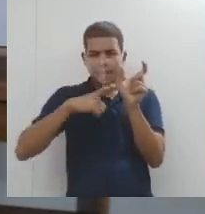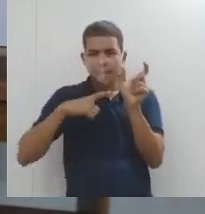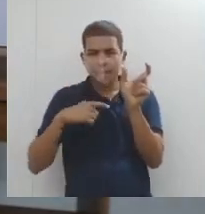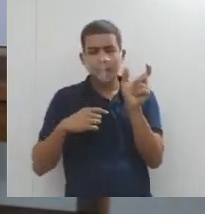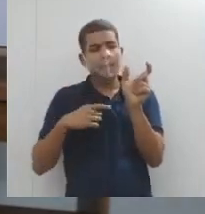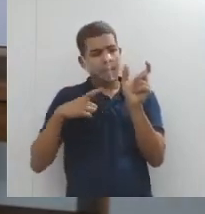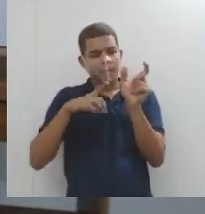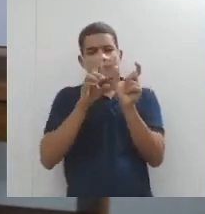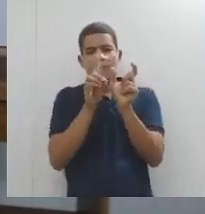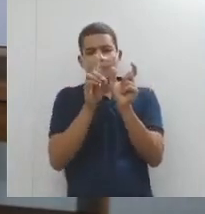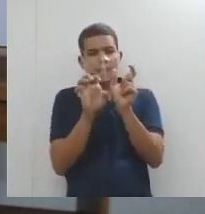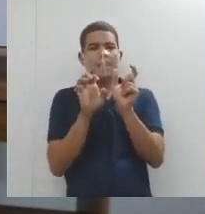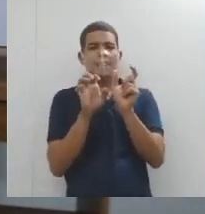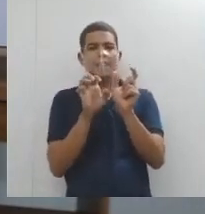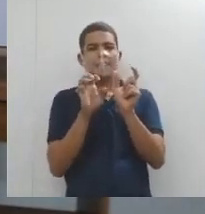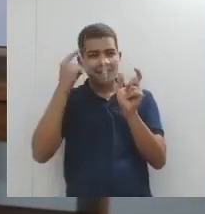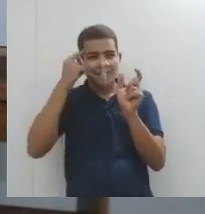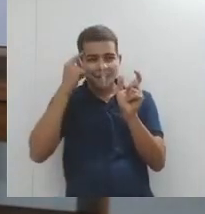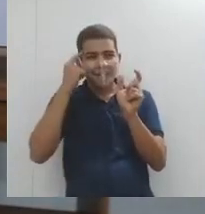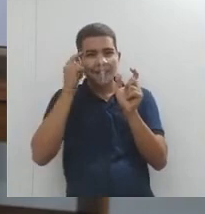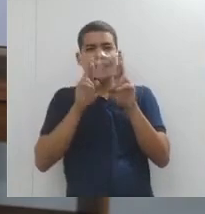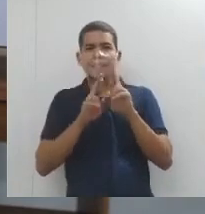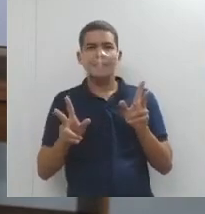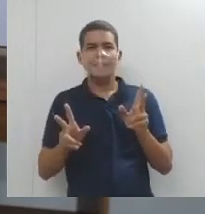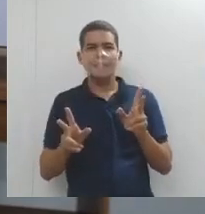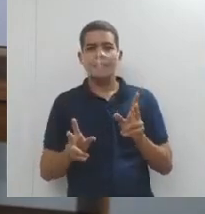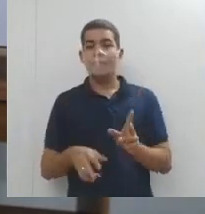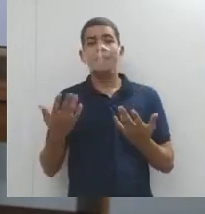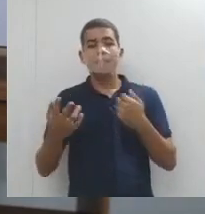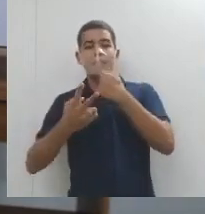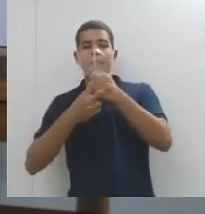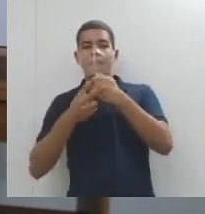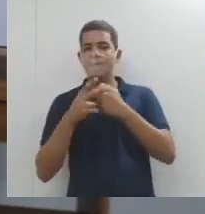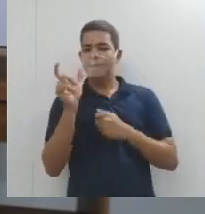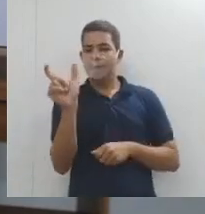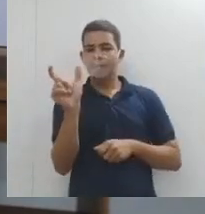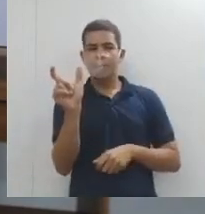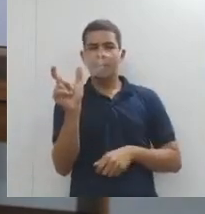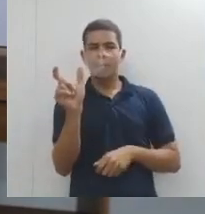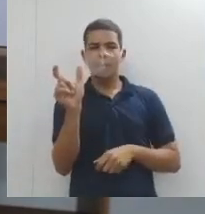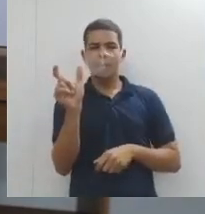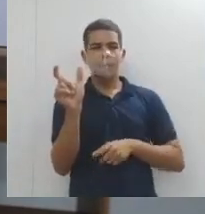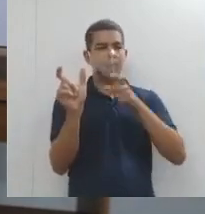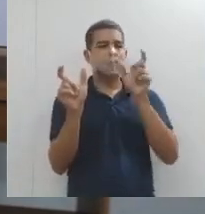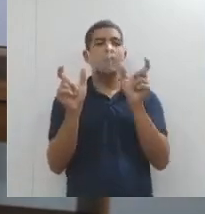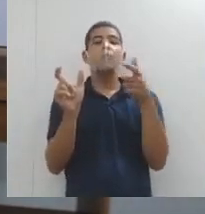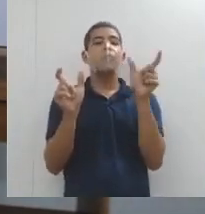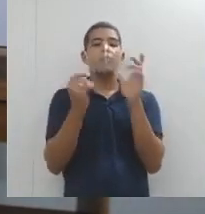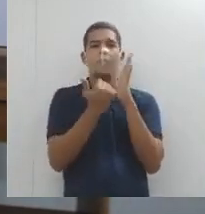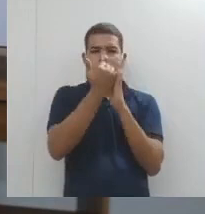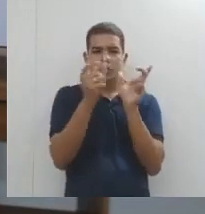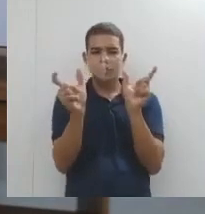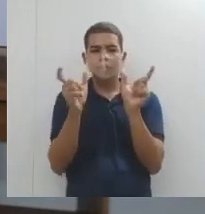isso acontece? Quando a ligação entre o verbo e o seu complemento, ela é mediada, ela tem